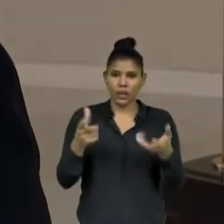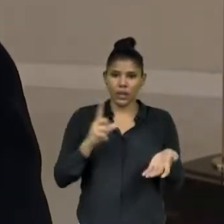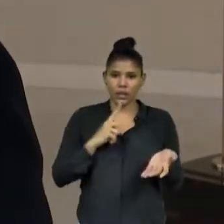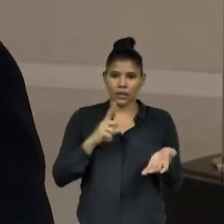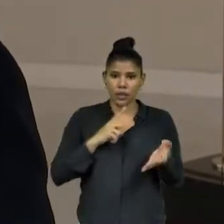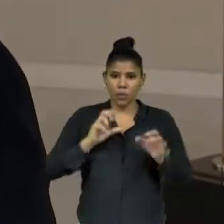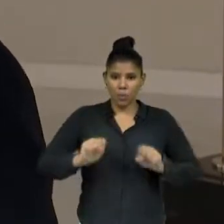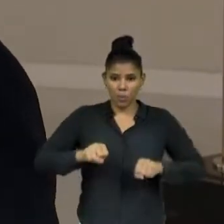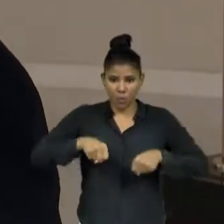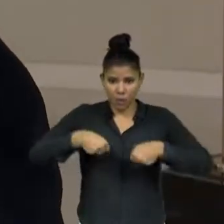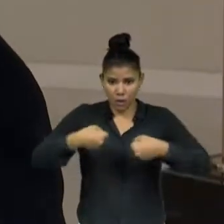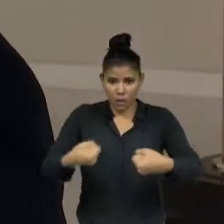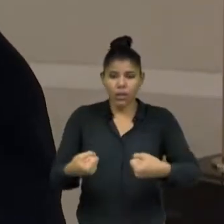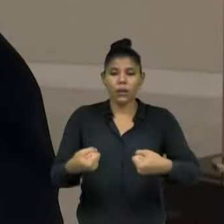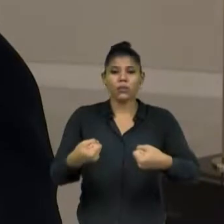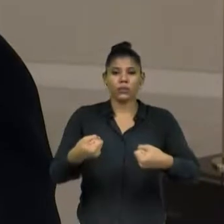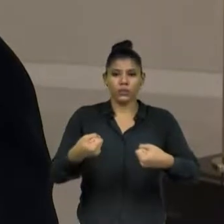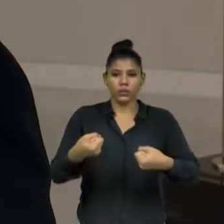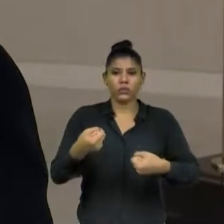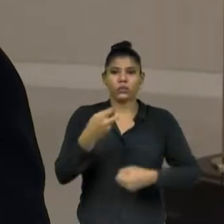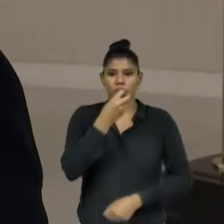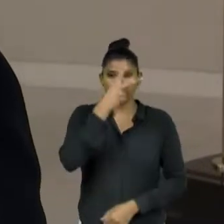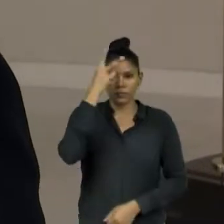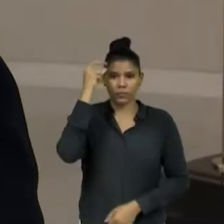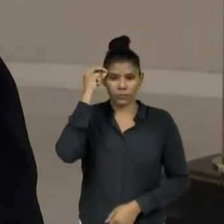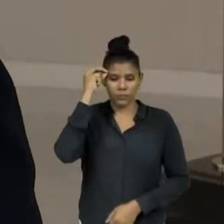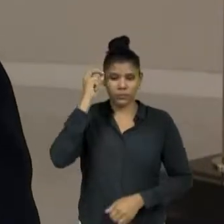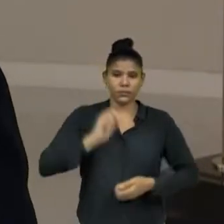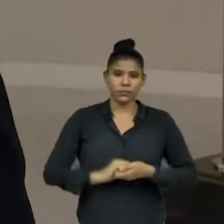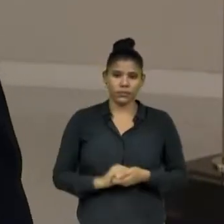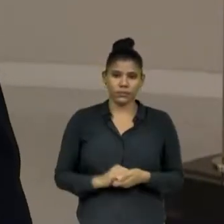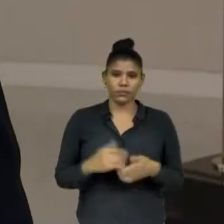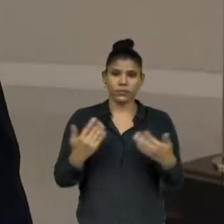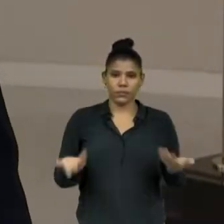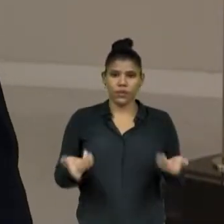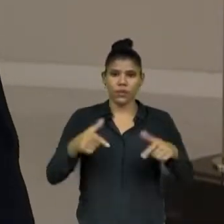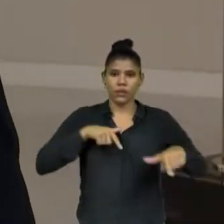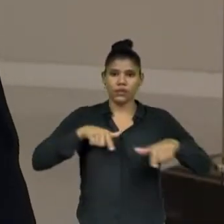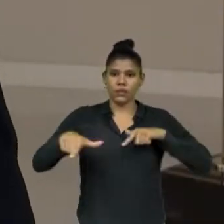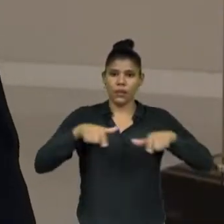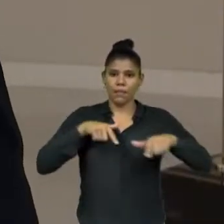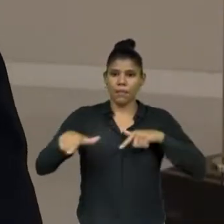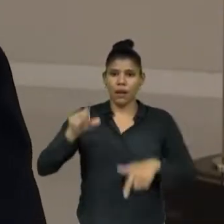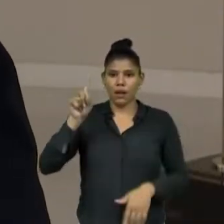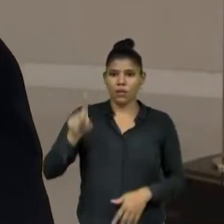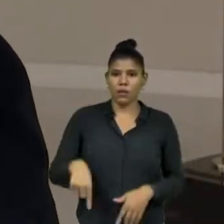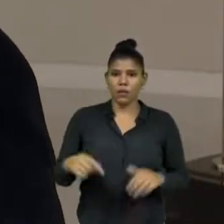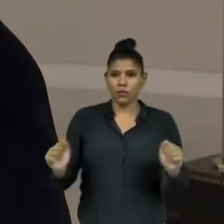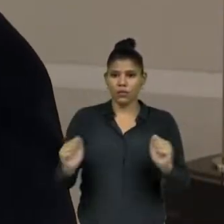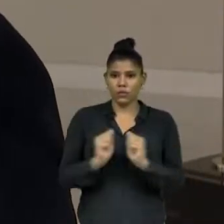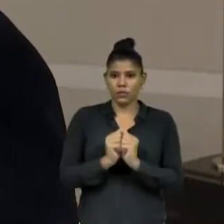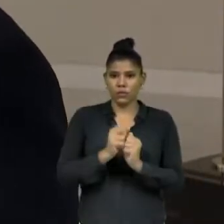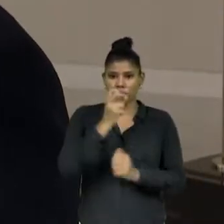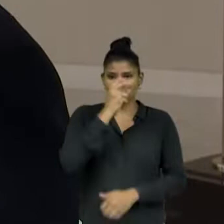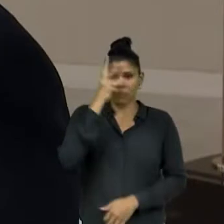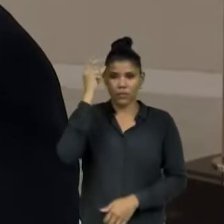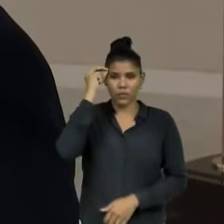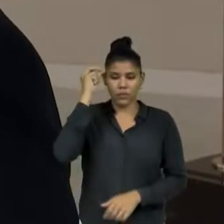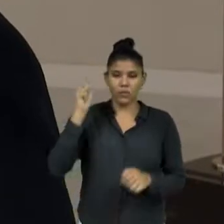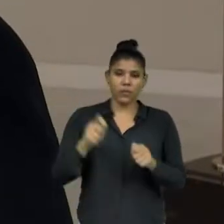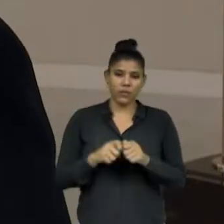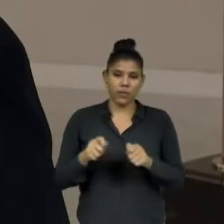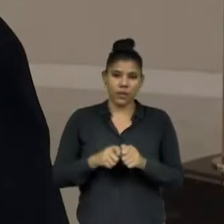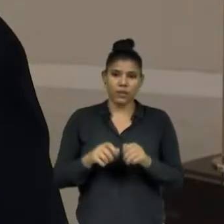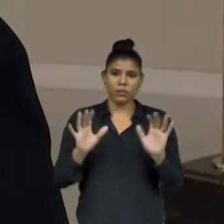dos prefeitos nesse processo. Então, o nosso trabalho se junta ao trabalho que as prefeituras fazem, mas a gente